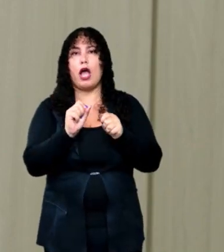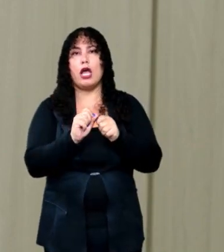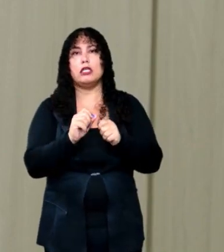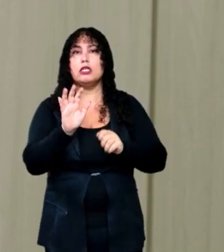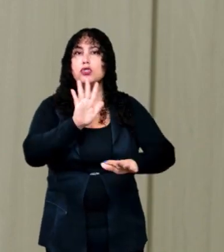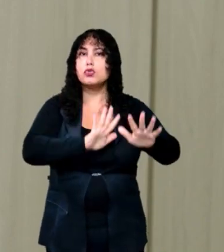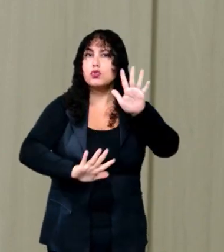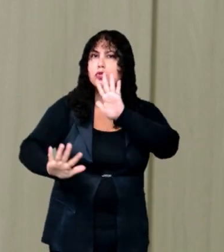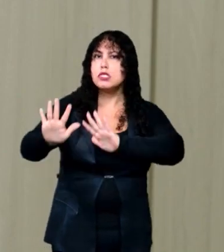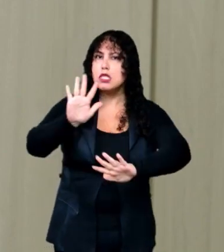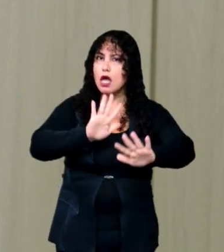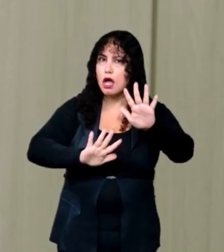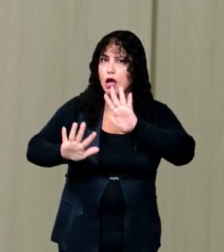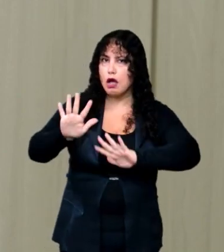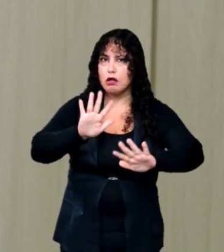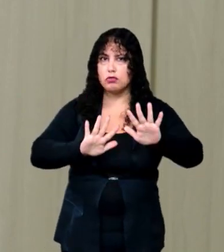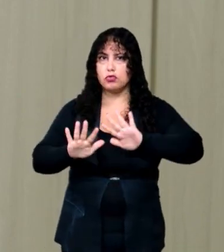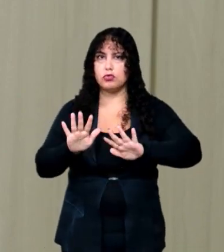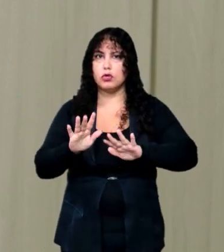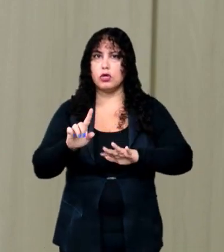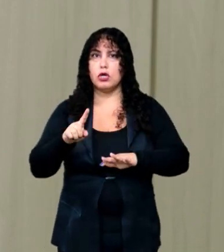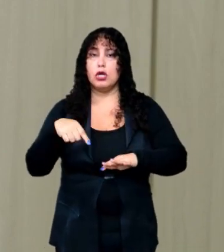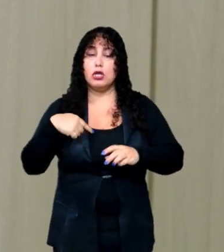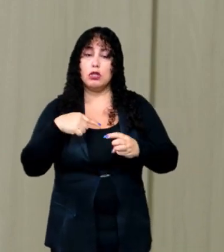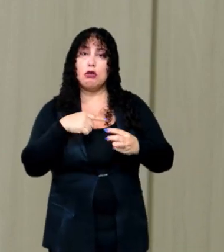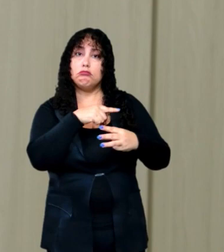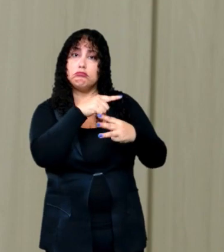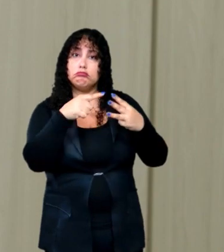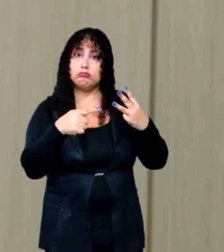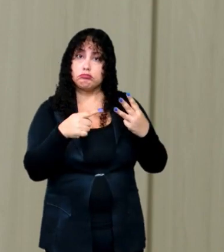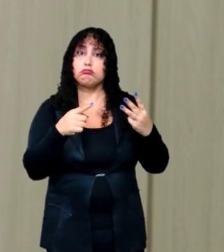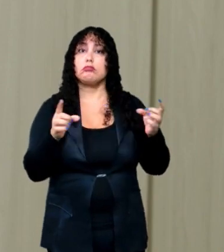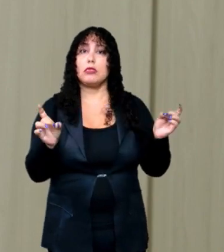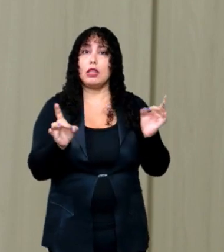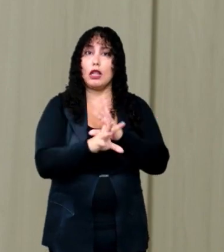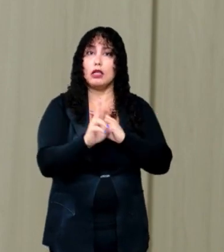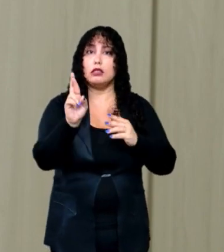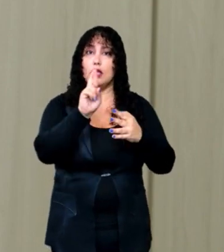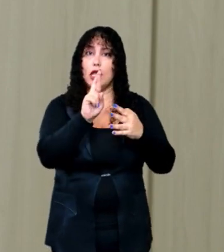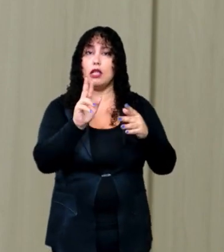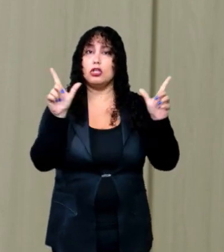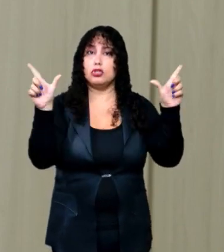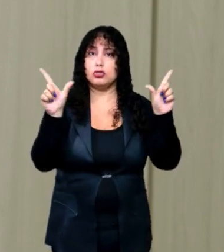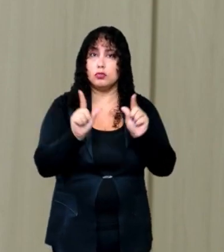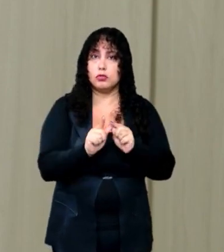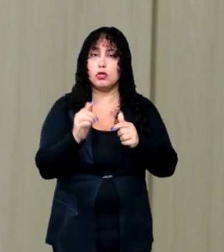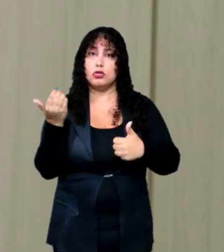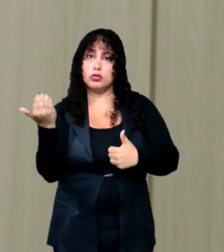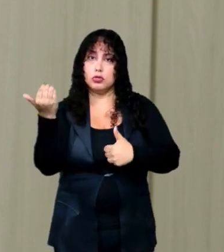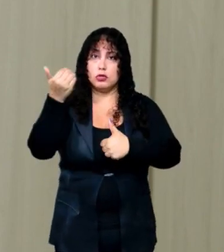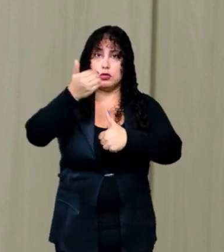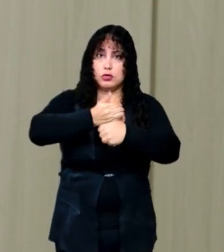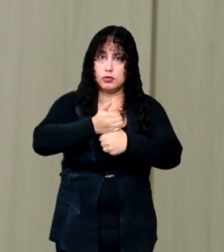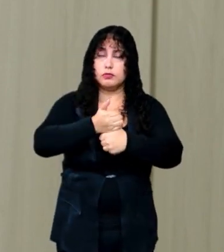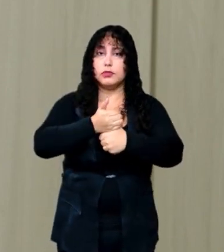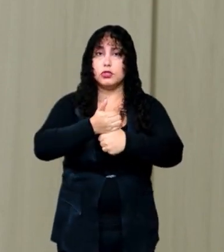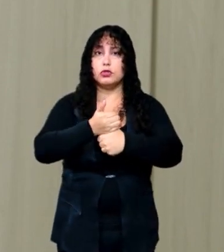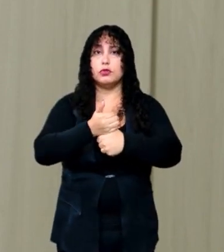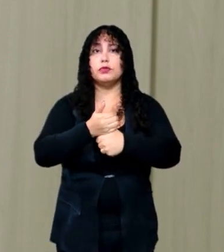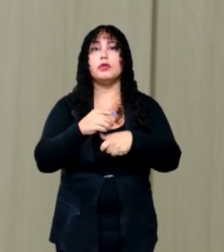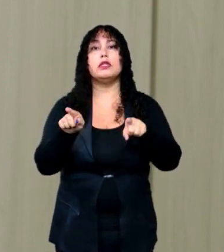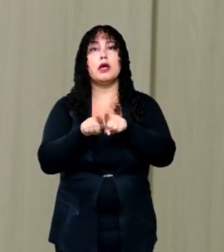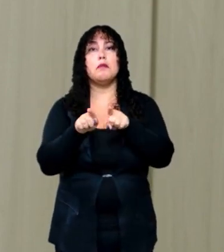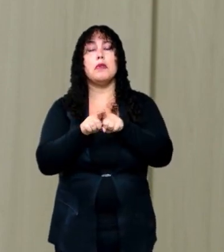cuidados. Então, e aí a gente fecha os 3 R's, né? Que é o reduzir, o substituir, que é o replacement, e